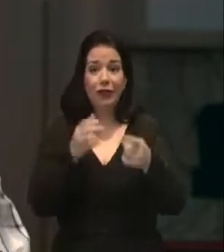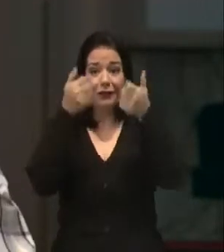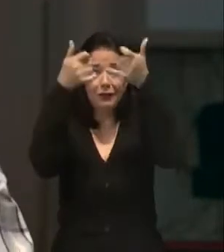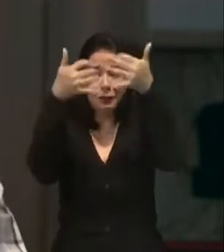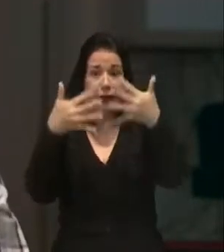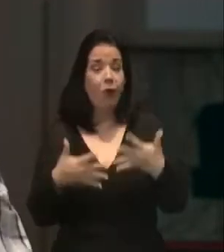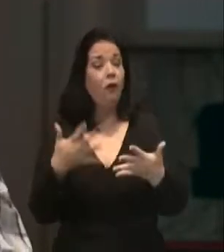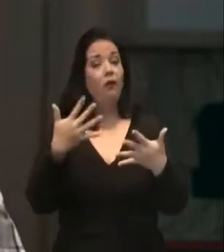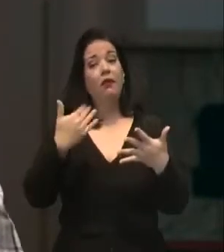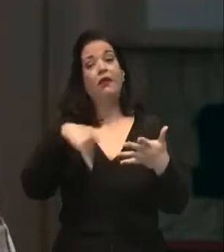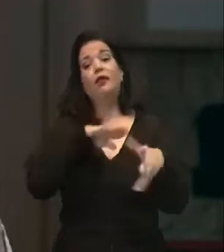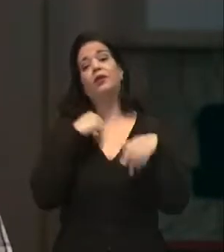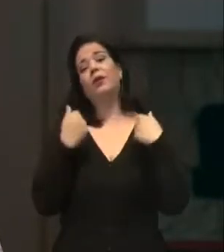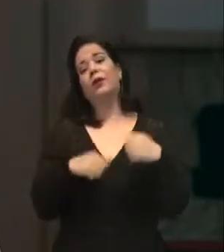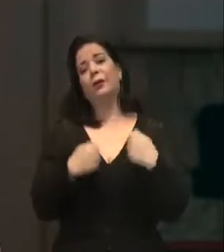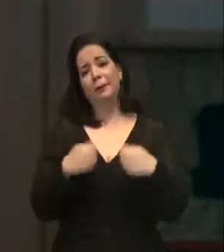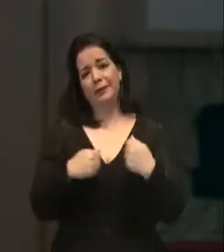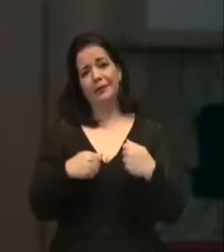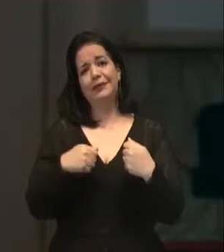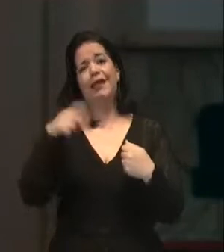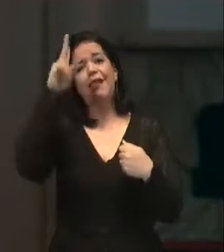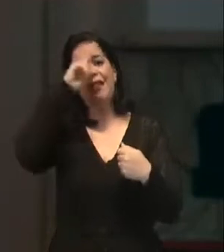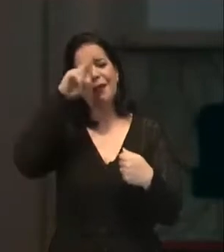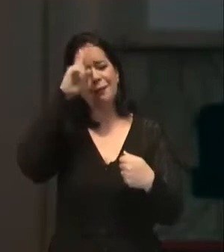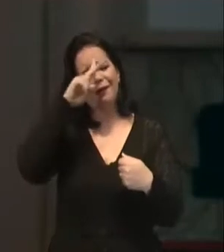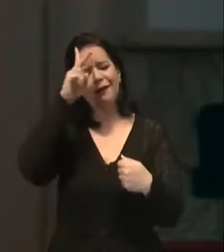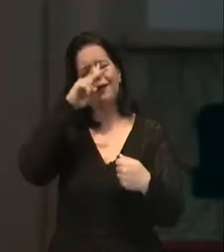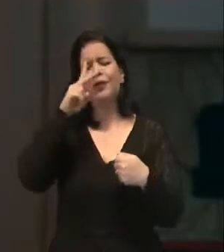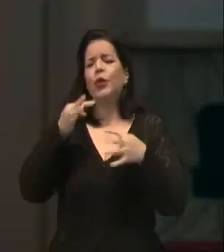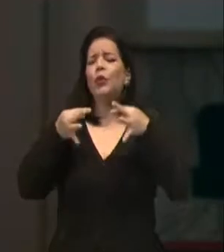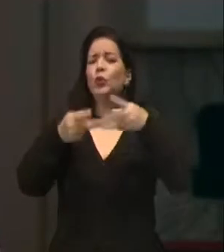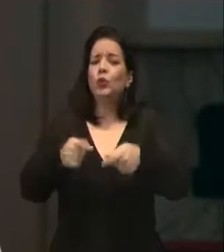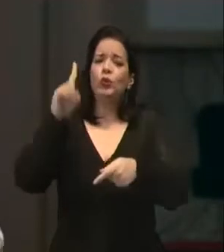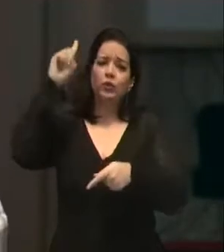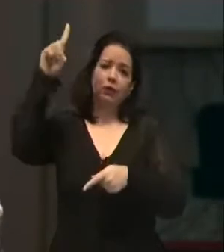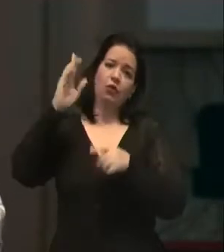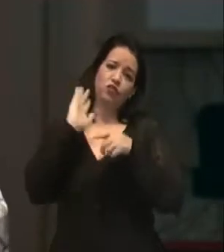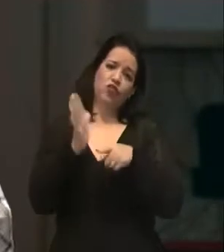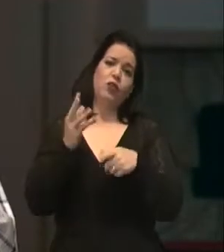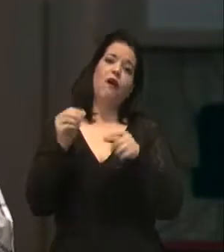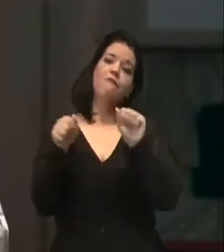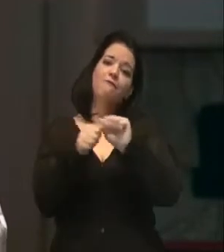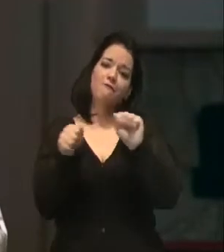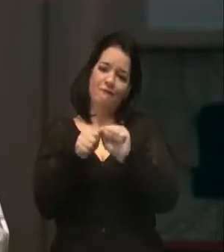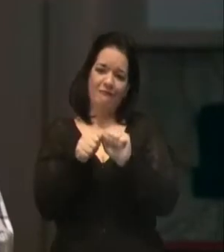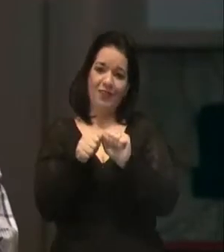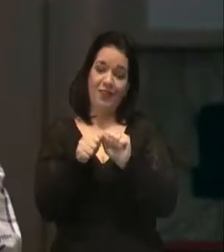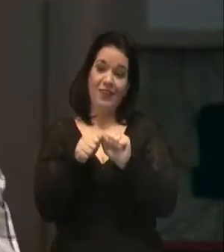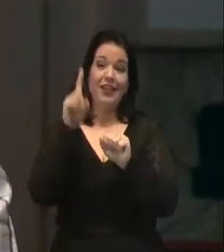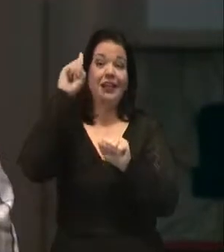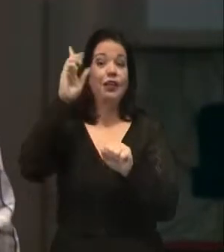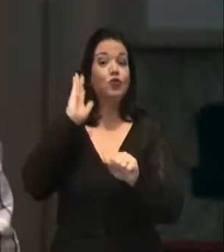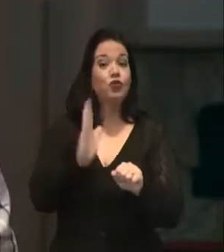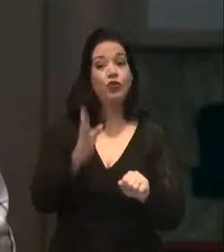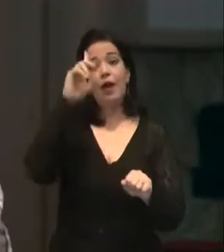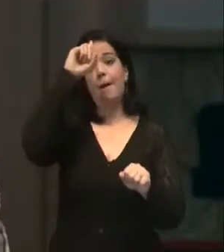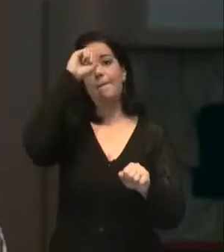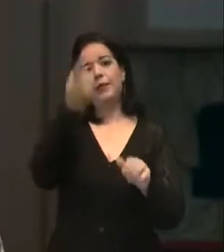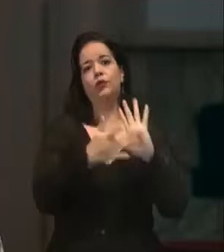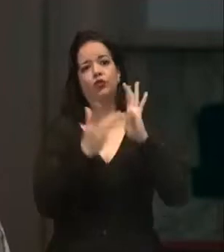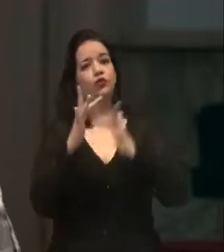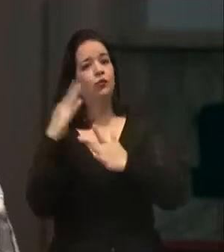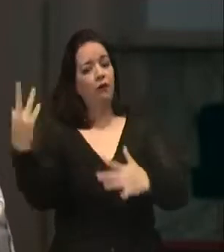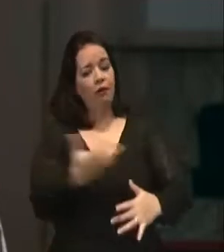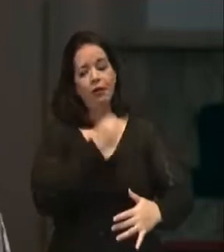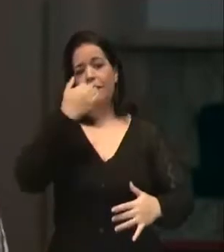precisamos compreender tudo aquilo que Deus já fez por nós. É isso que Paulo quer, é isso que ele ora. Por isso ele